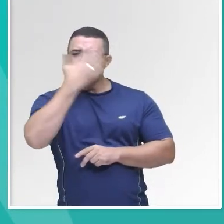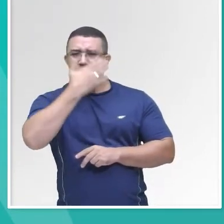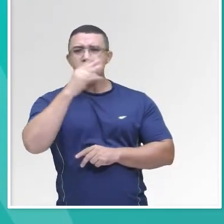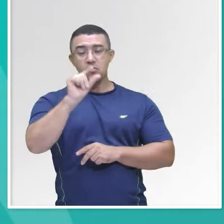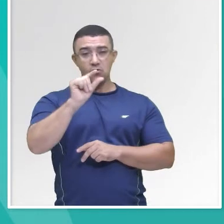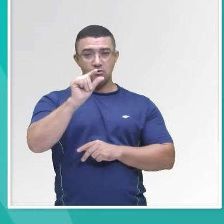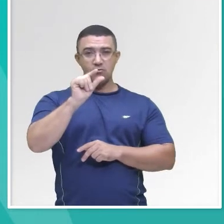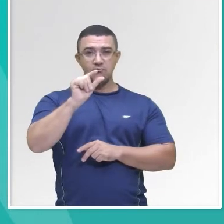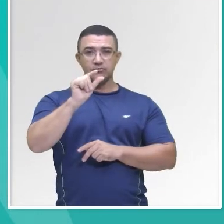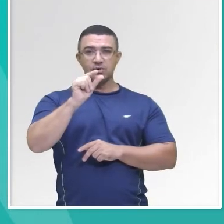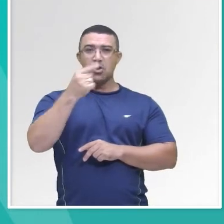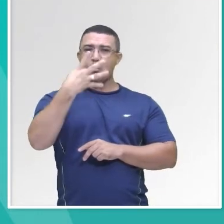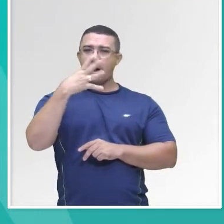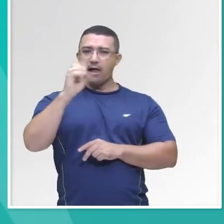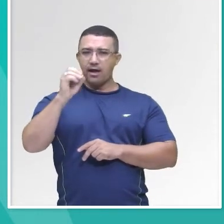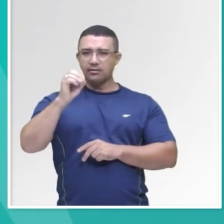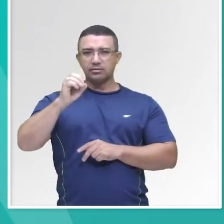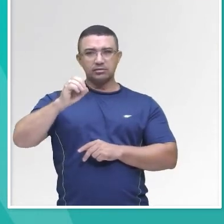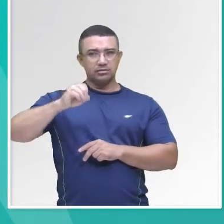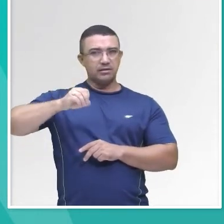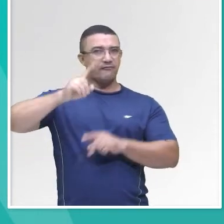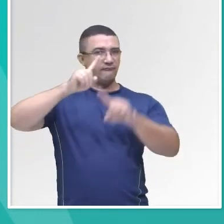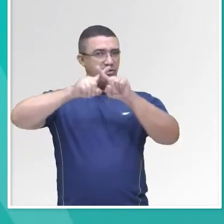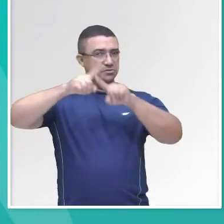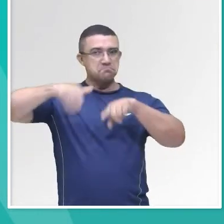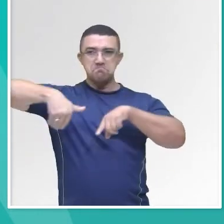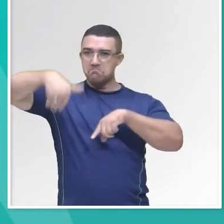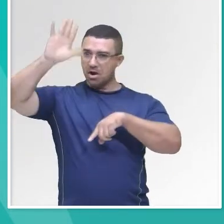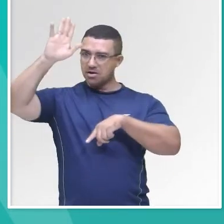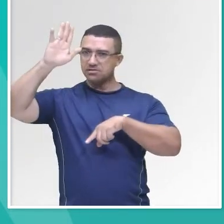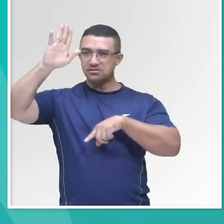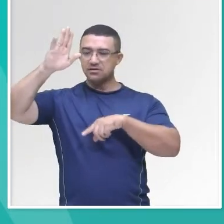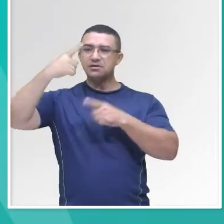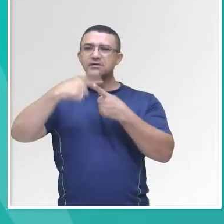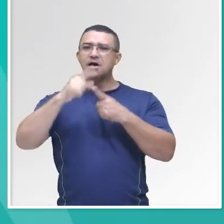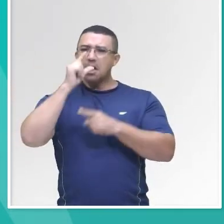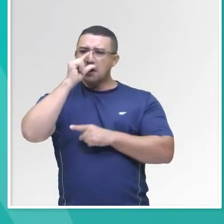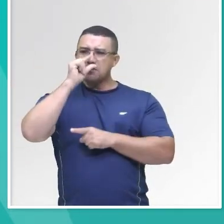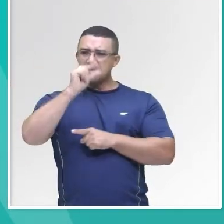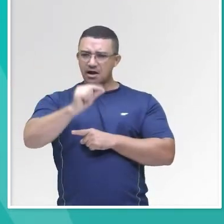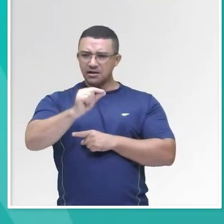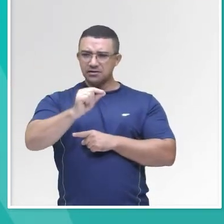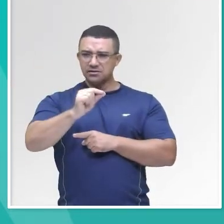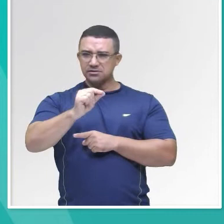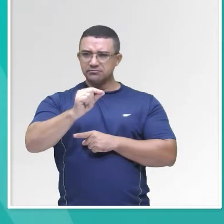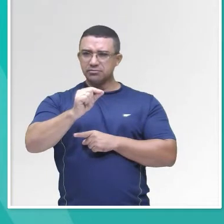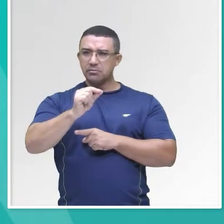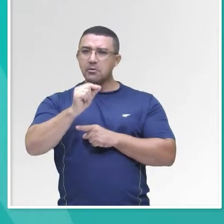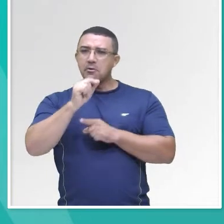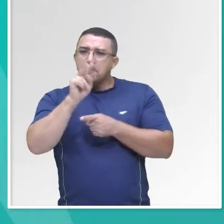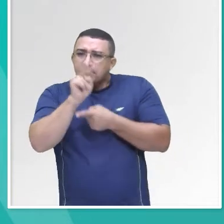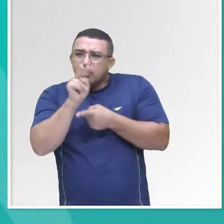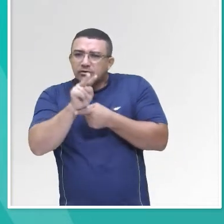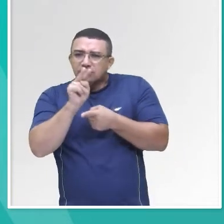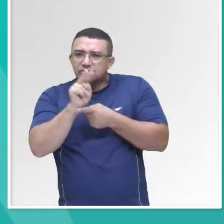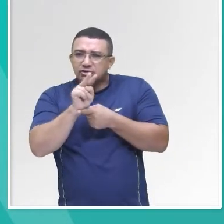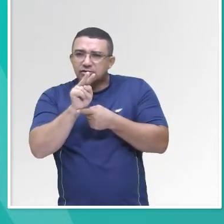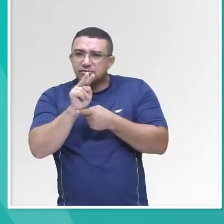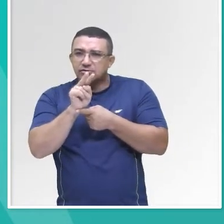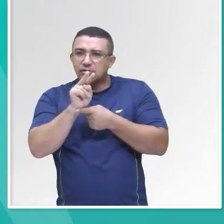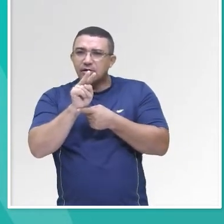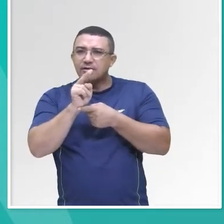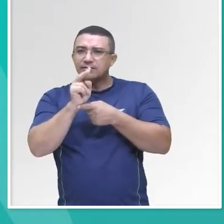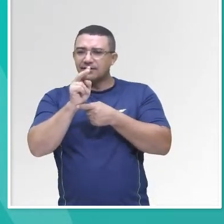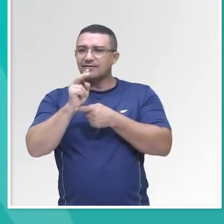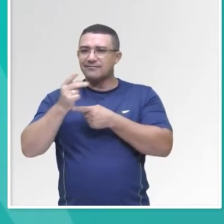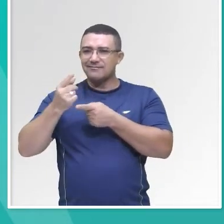que o nosso. E o nariz dele é tão importante que, para protegê-lo, o tamanduá esconde a ponta do focinho embaixo